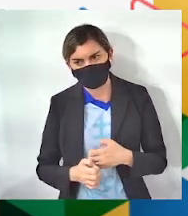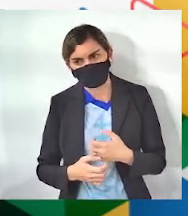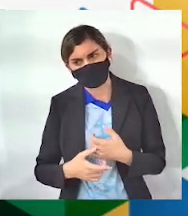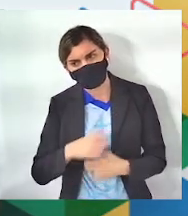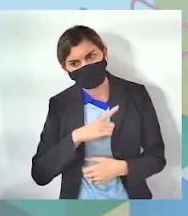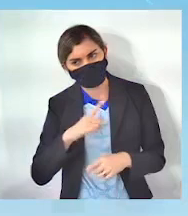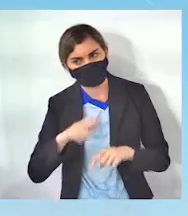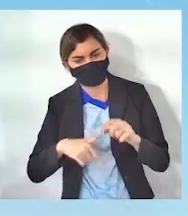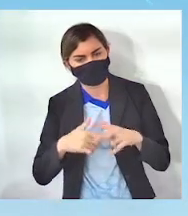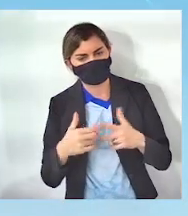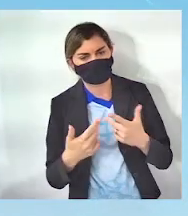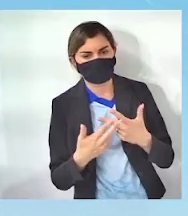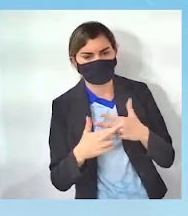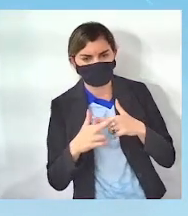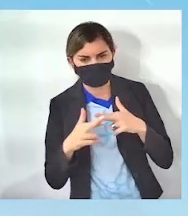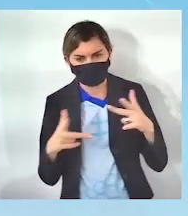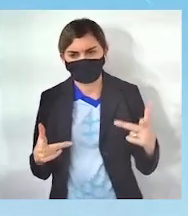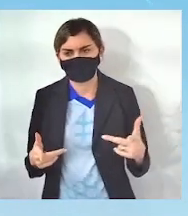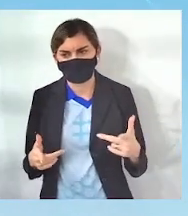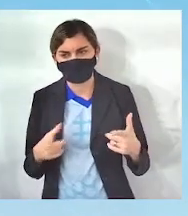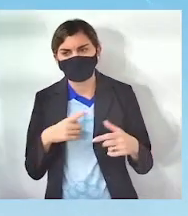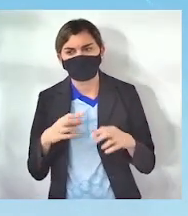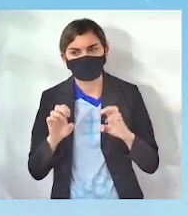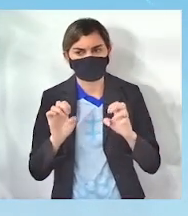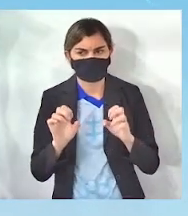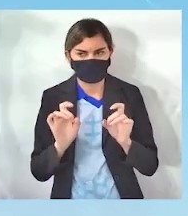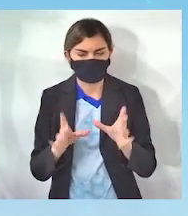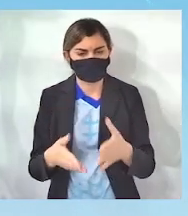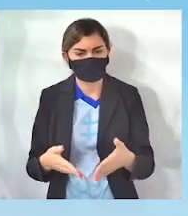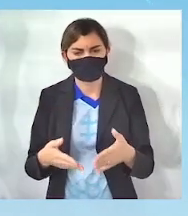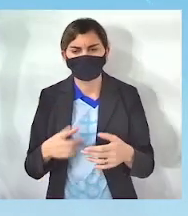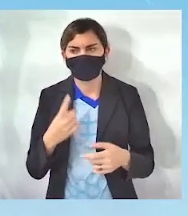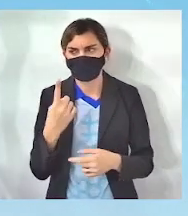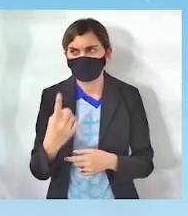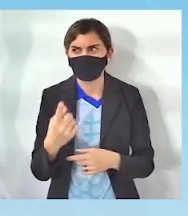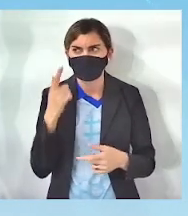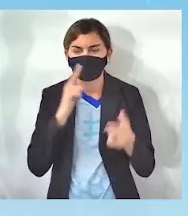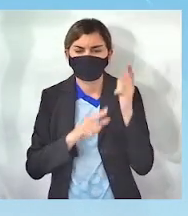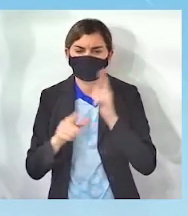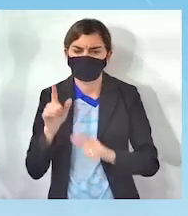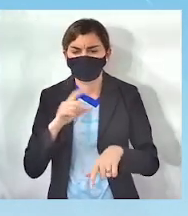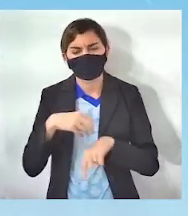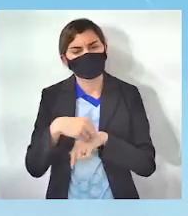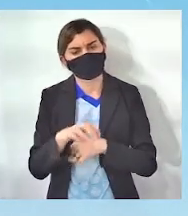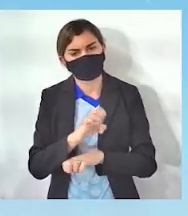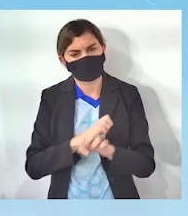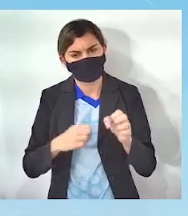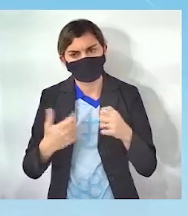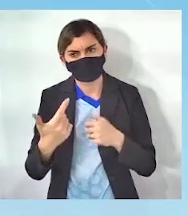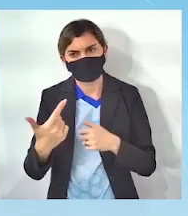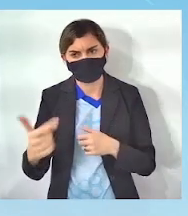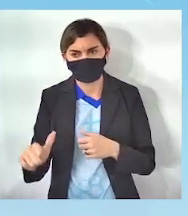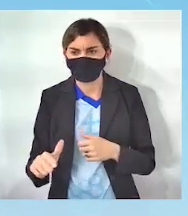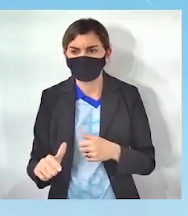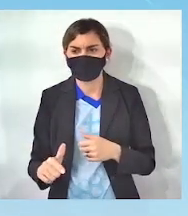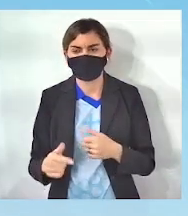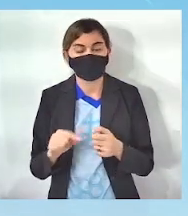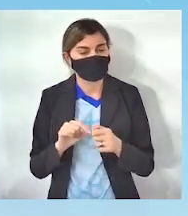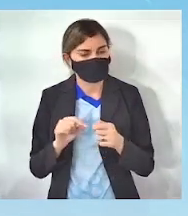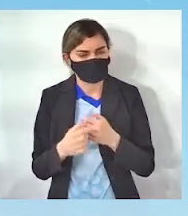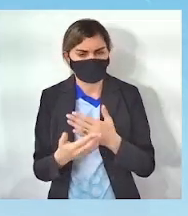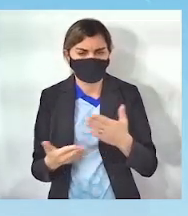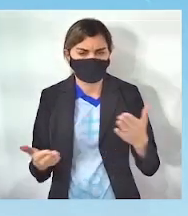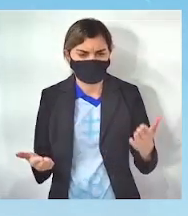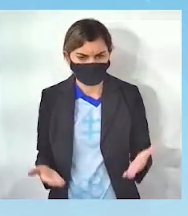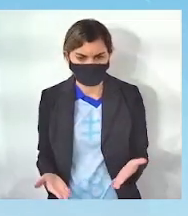tenho materiais diferentes em situações específicas, um consegue lançar elétrons para o outro. E ao fazer